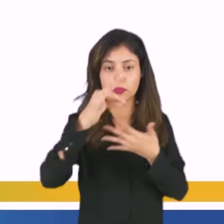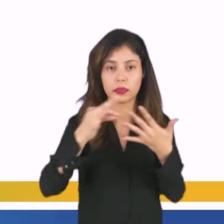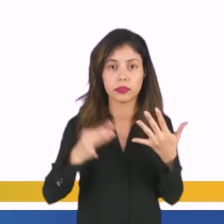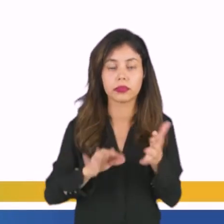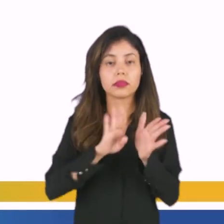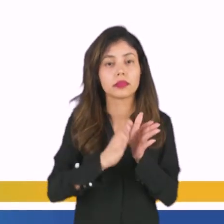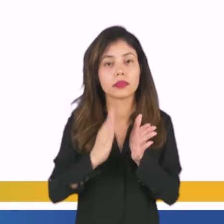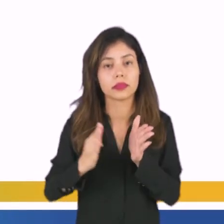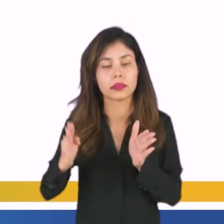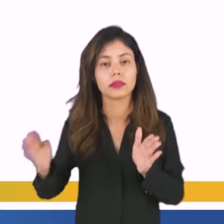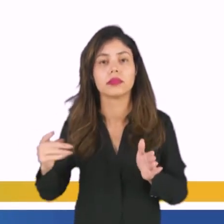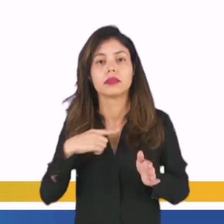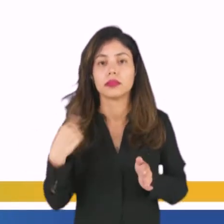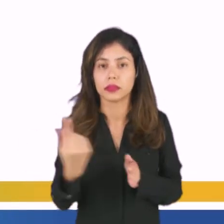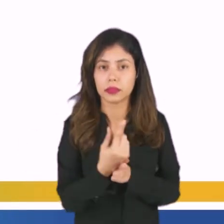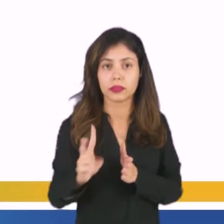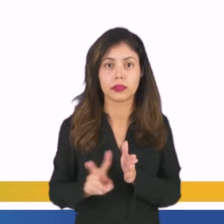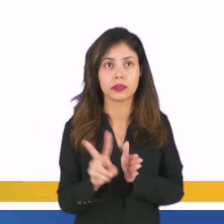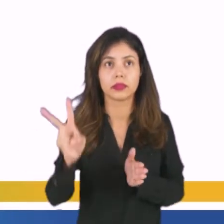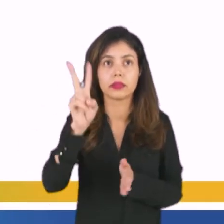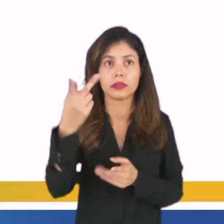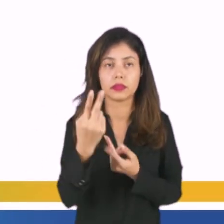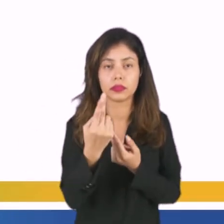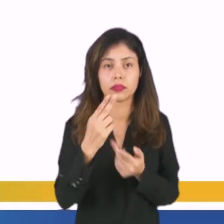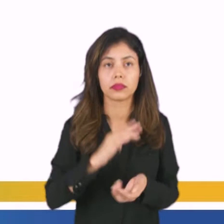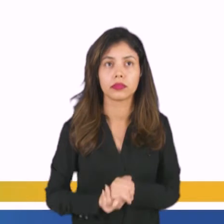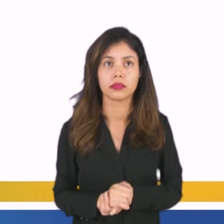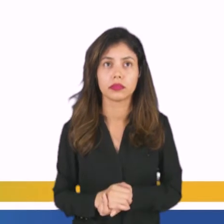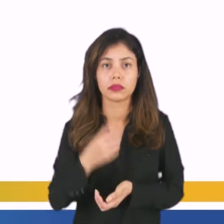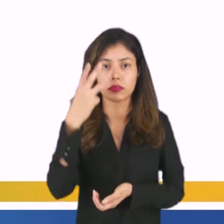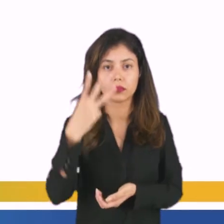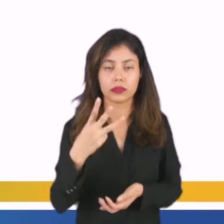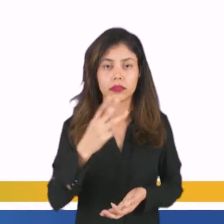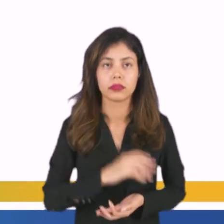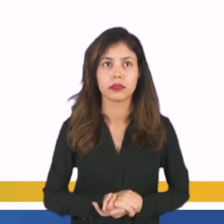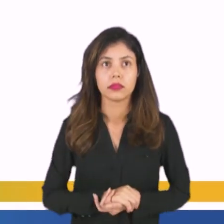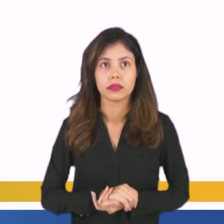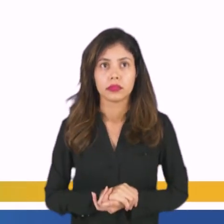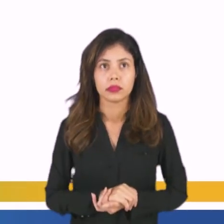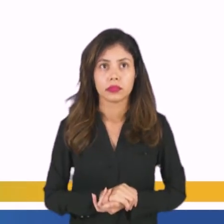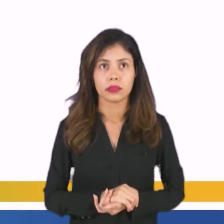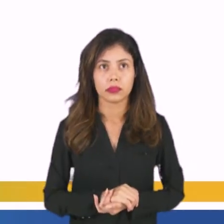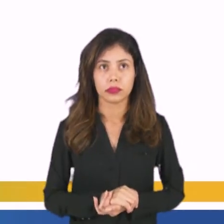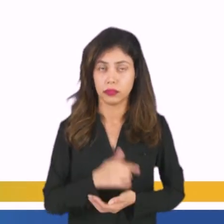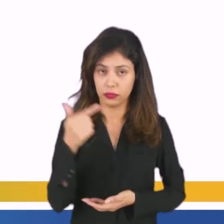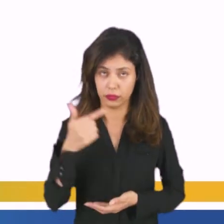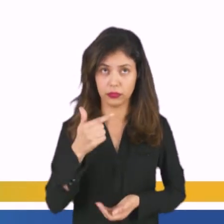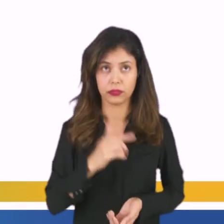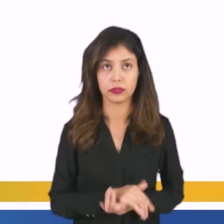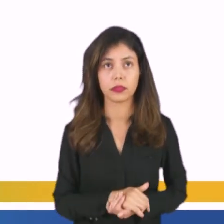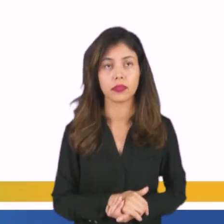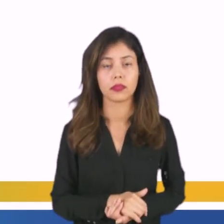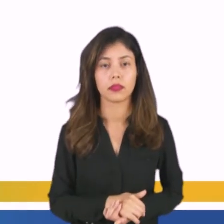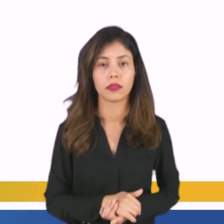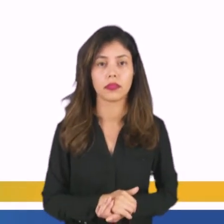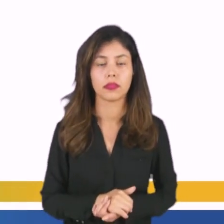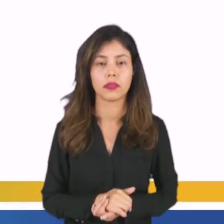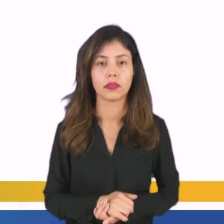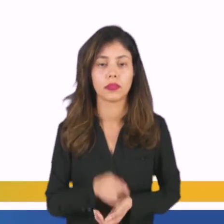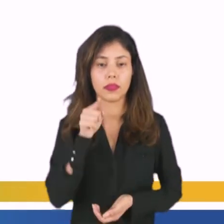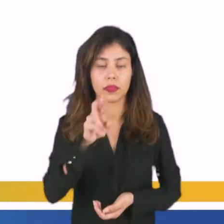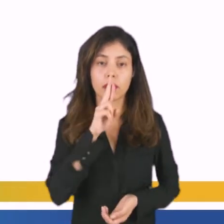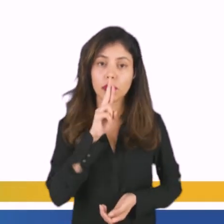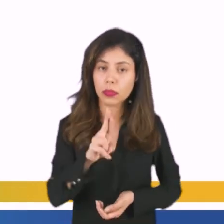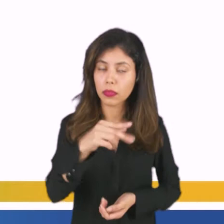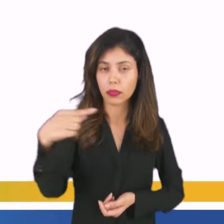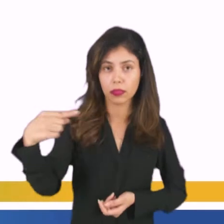elemento da sequência. E ela me dá o valor igual a 3. Desculpa, 2, gente. E aí,